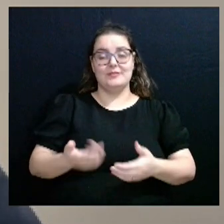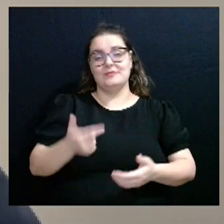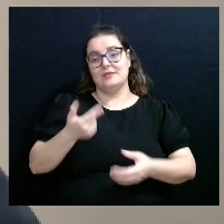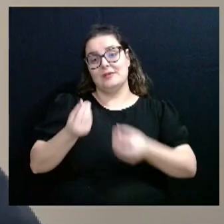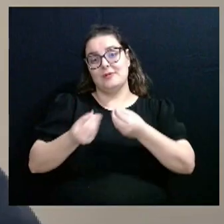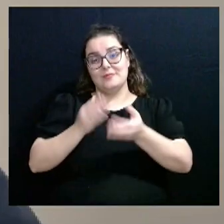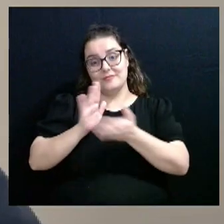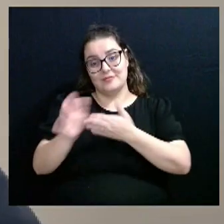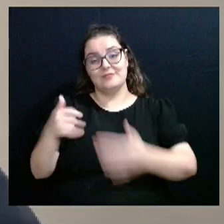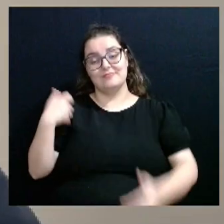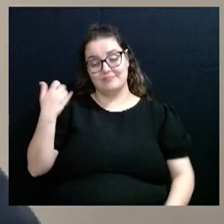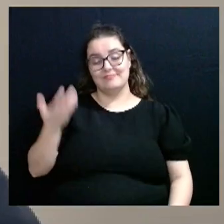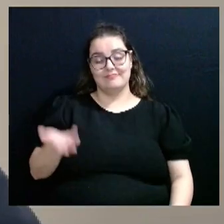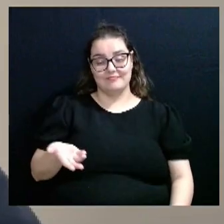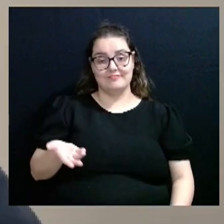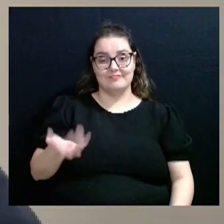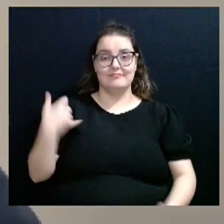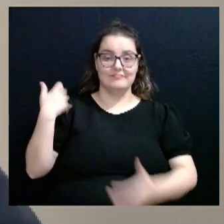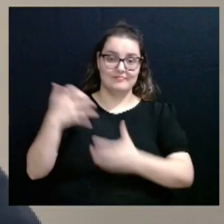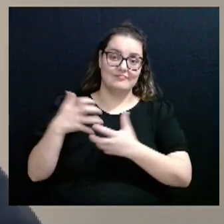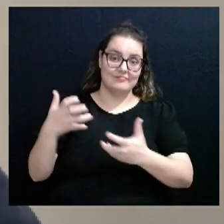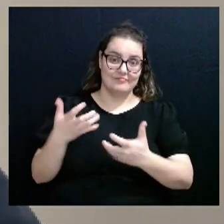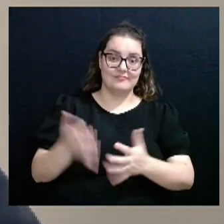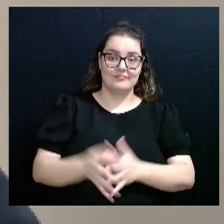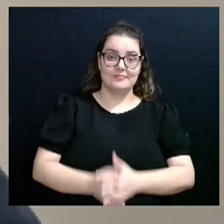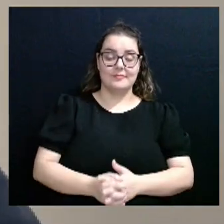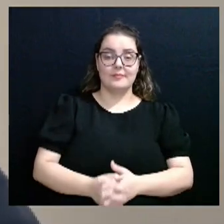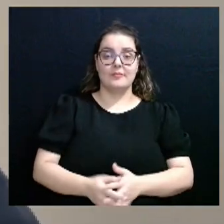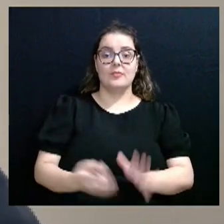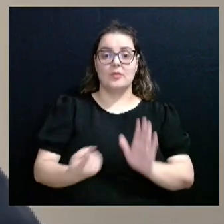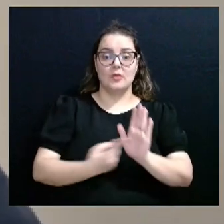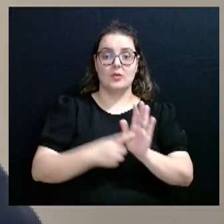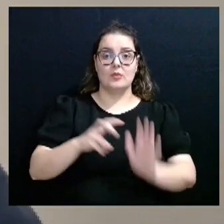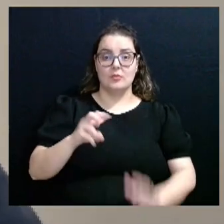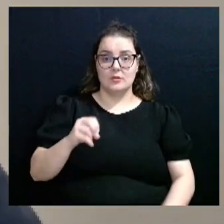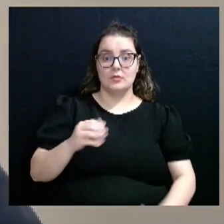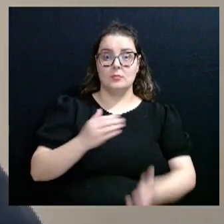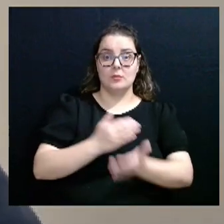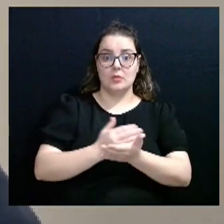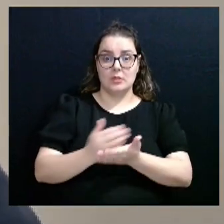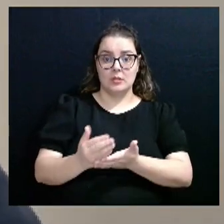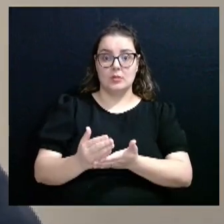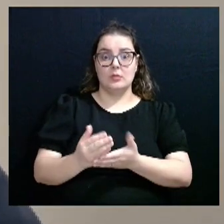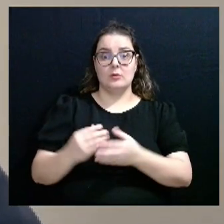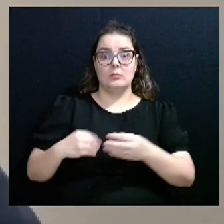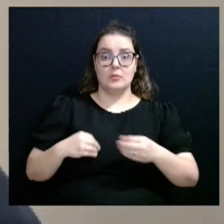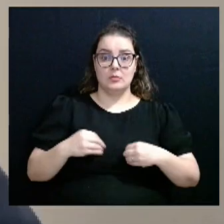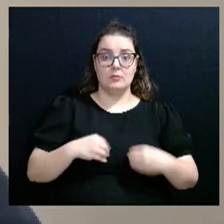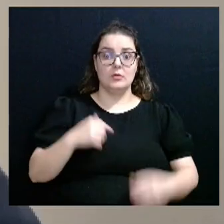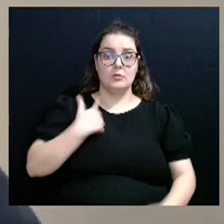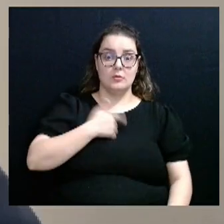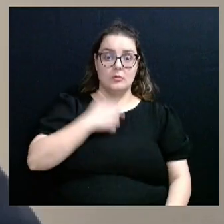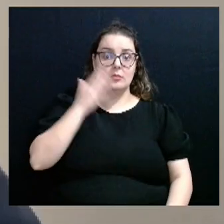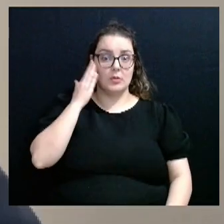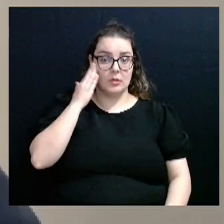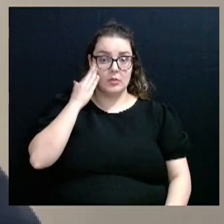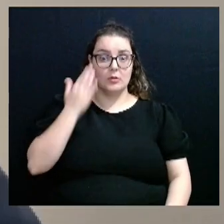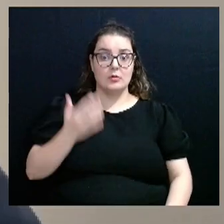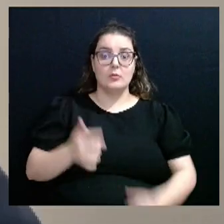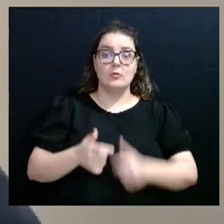gente utiliza essa marca de 50 anos para o início do risco, né? A gente sabe que o pico, né, o maior número